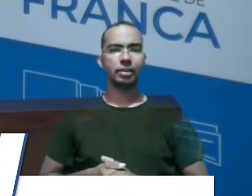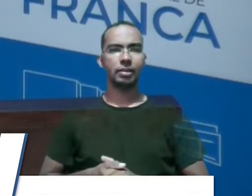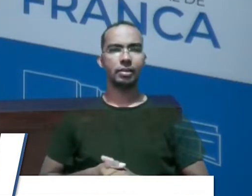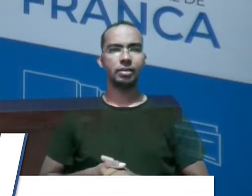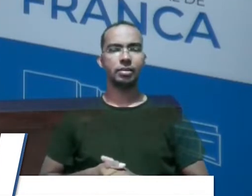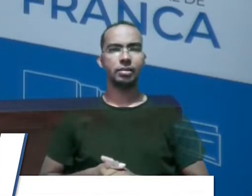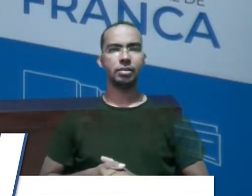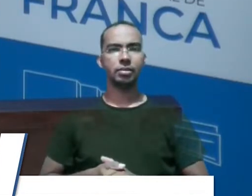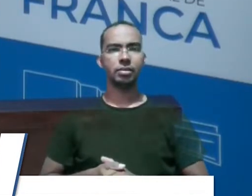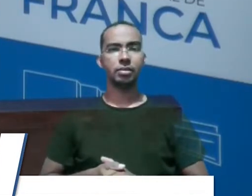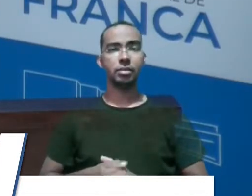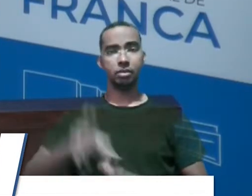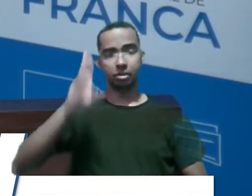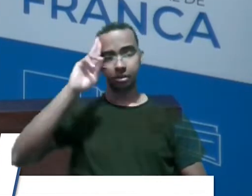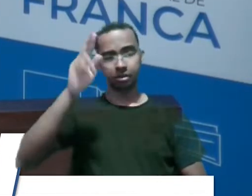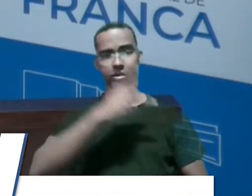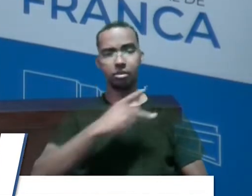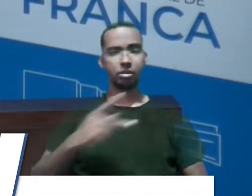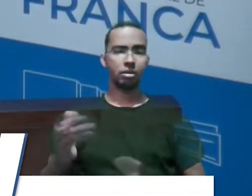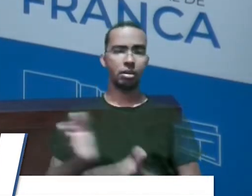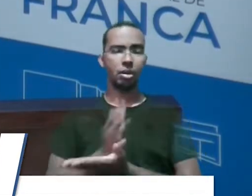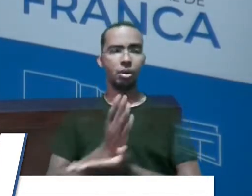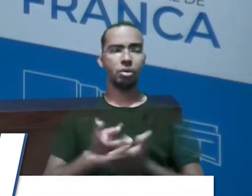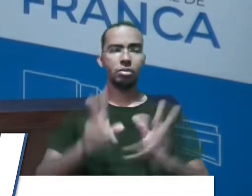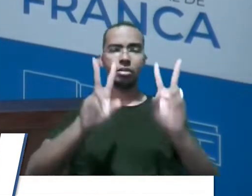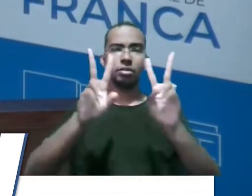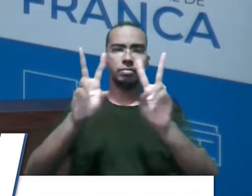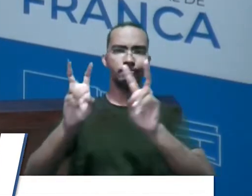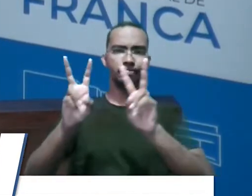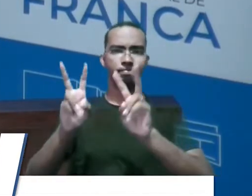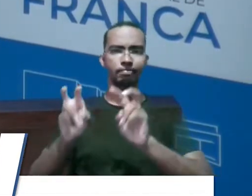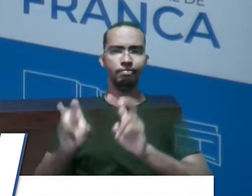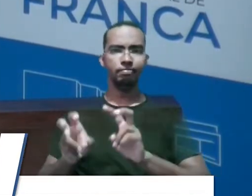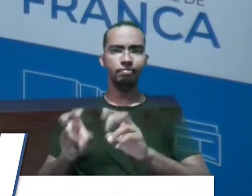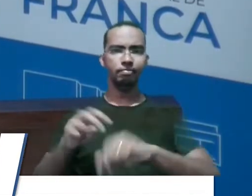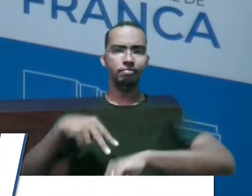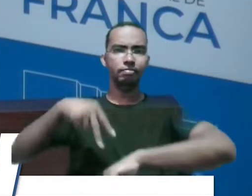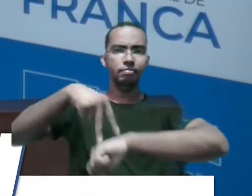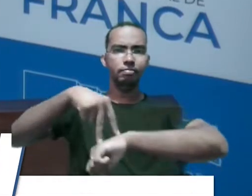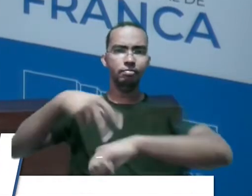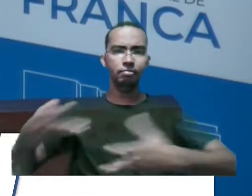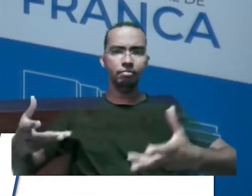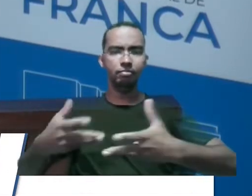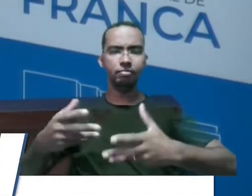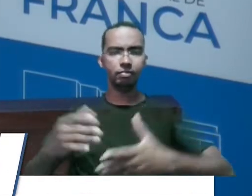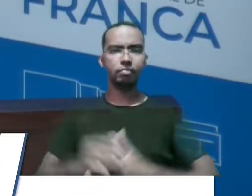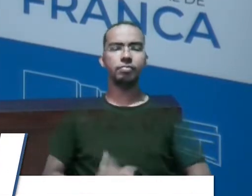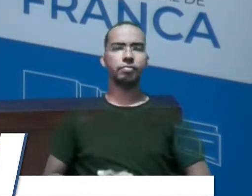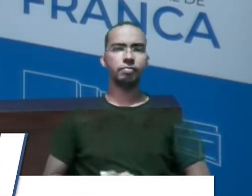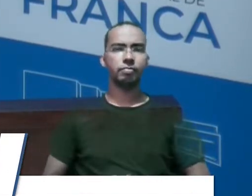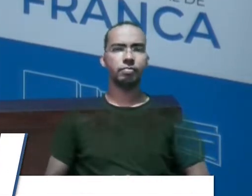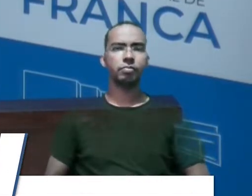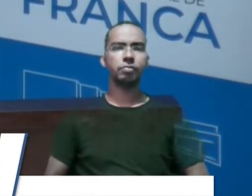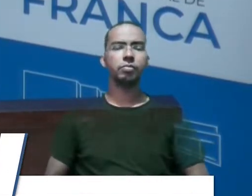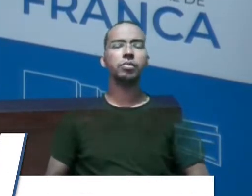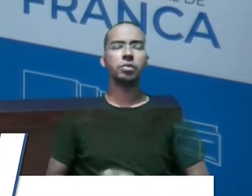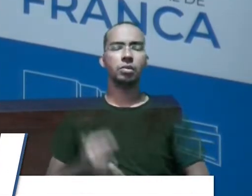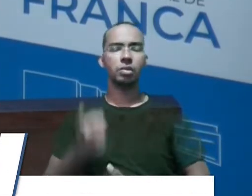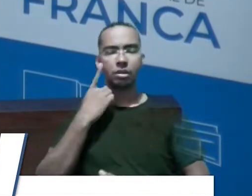Senhor presidente, alguns assuntos me traz à tribuna. Cumprimentar o Gustavo Gaúcho, também, que está